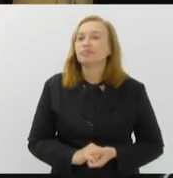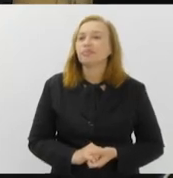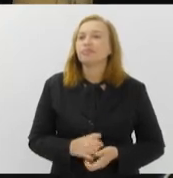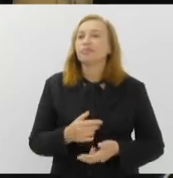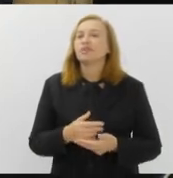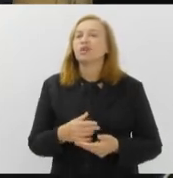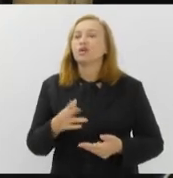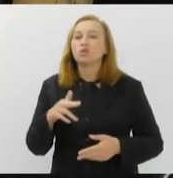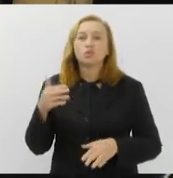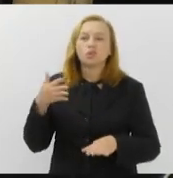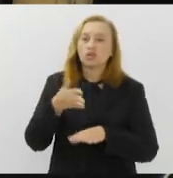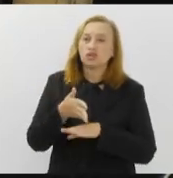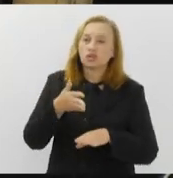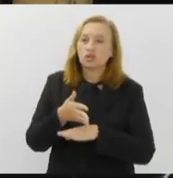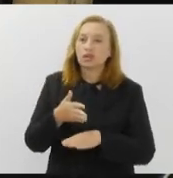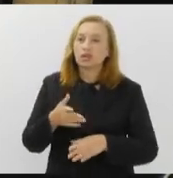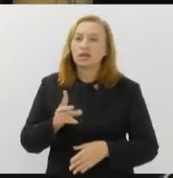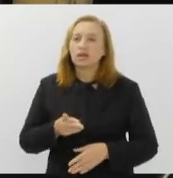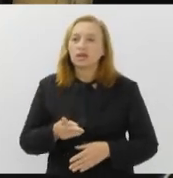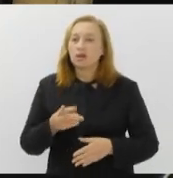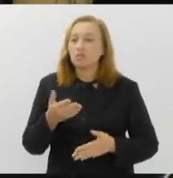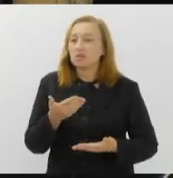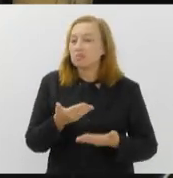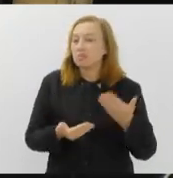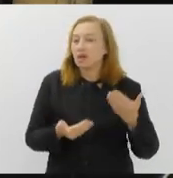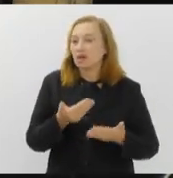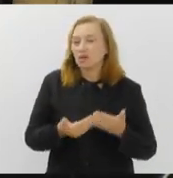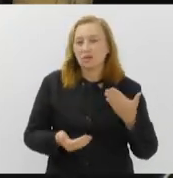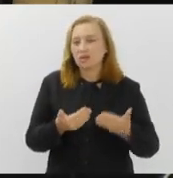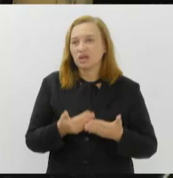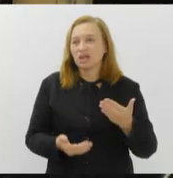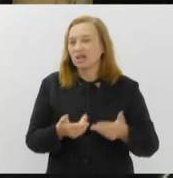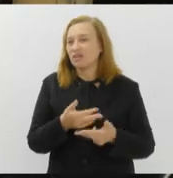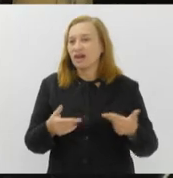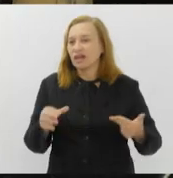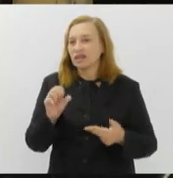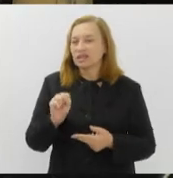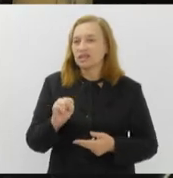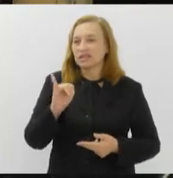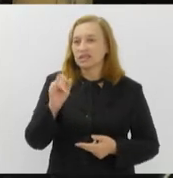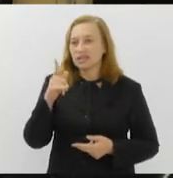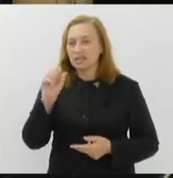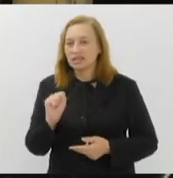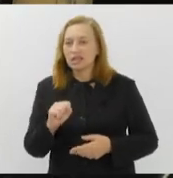chega. Eu me perco toda vez que eu venho, porque é muita sigla, né? Então,